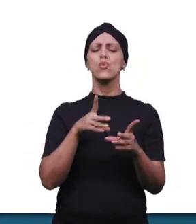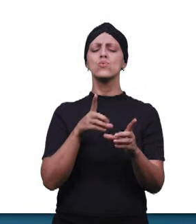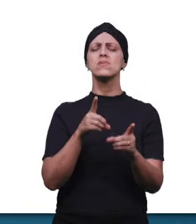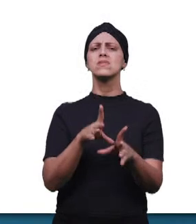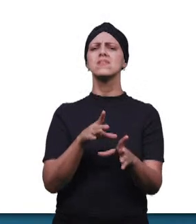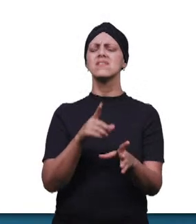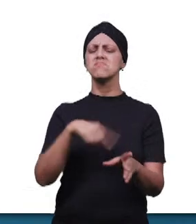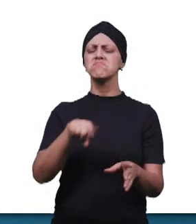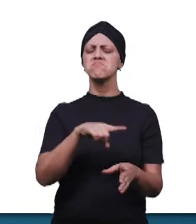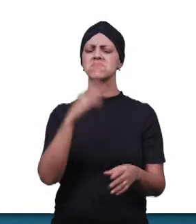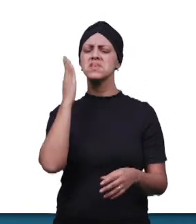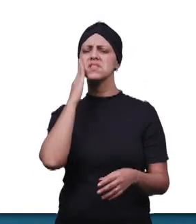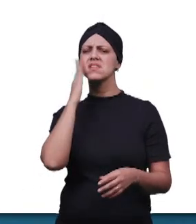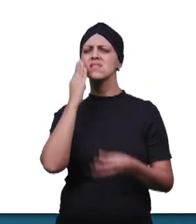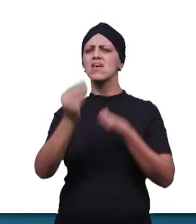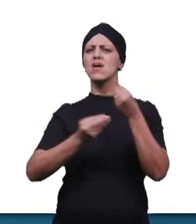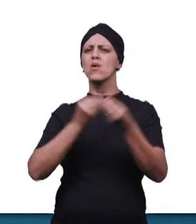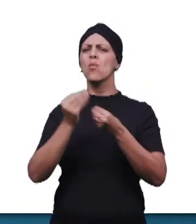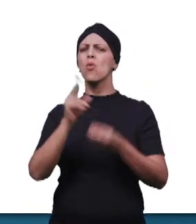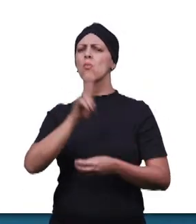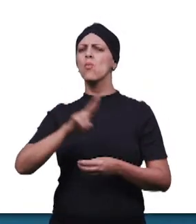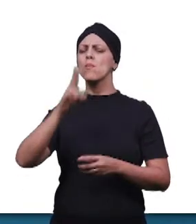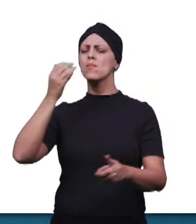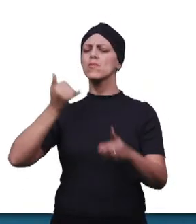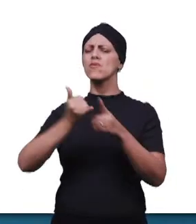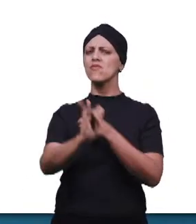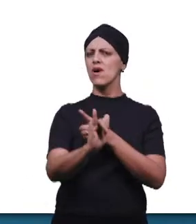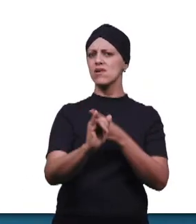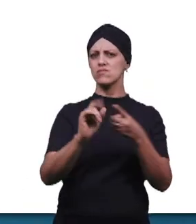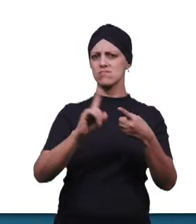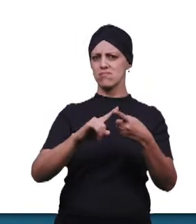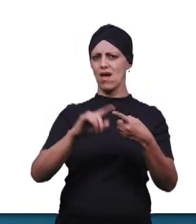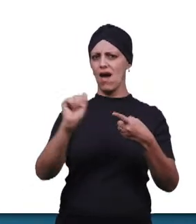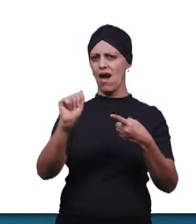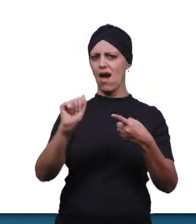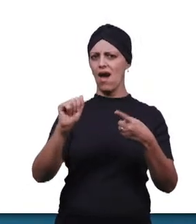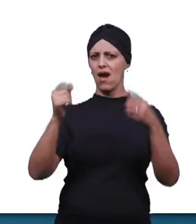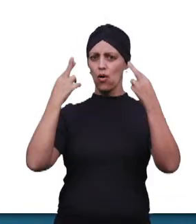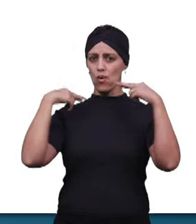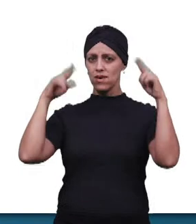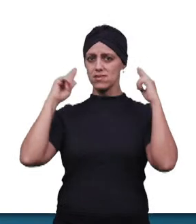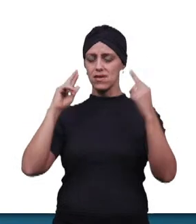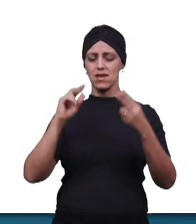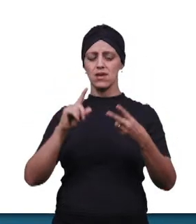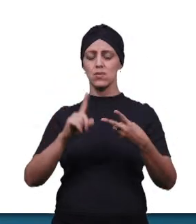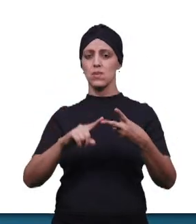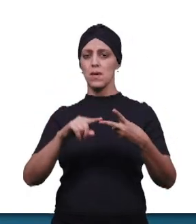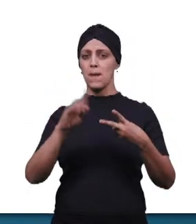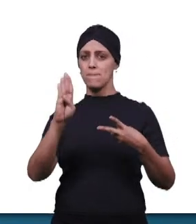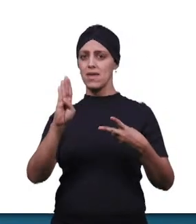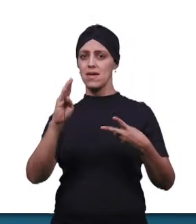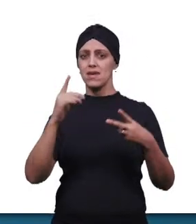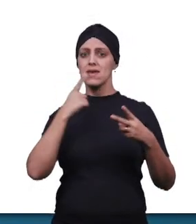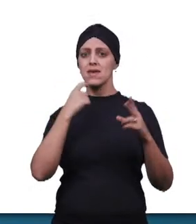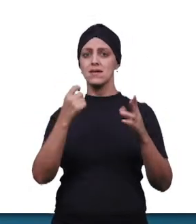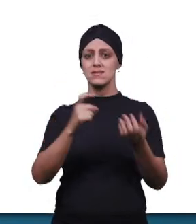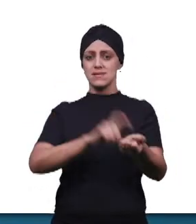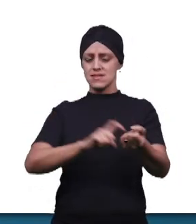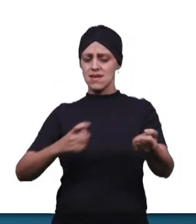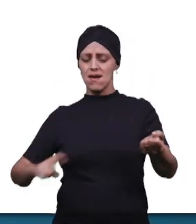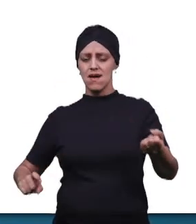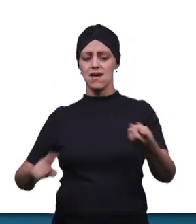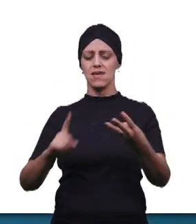doutrinariamente, qual a aplicação profética dos seguintes elementos? Letra A, o cordeiro. Letra B, o sangue. Letra